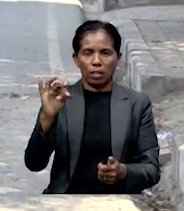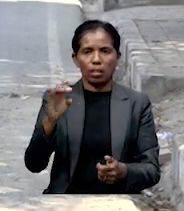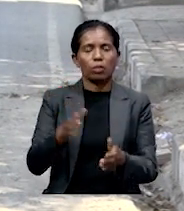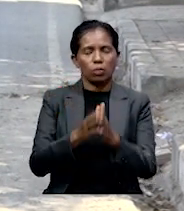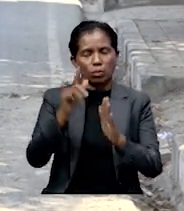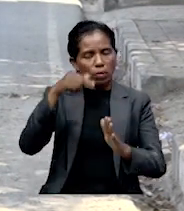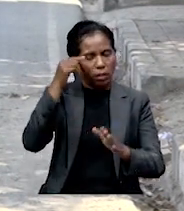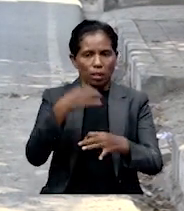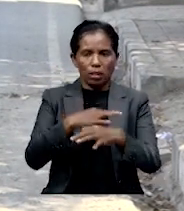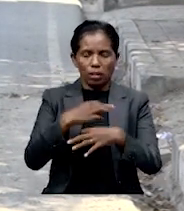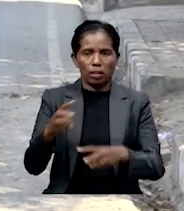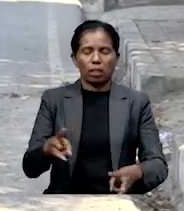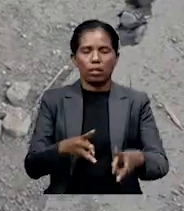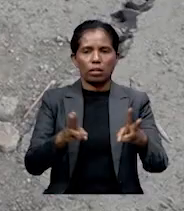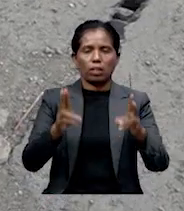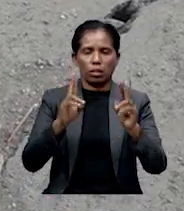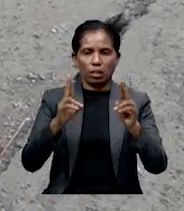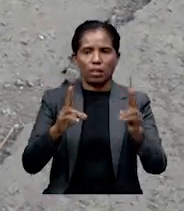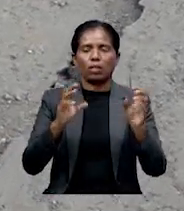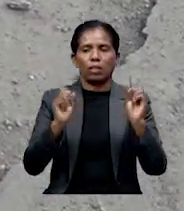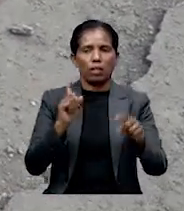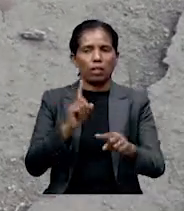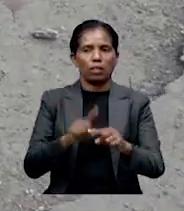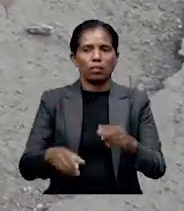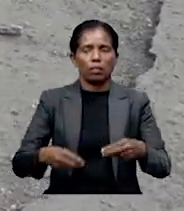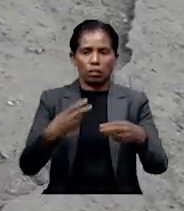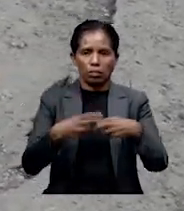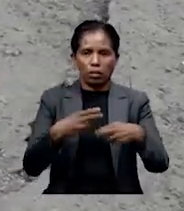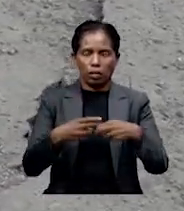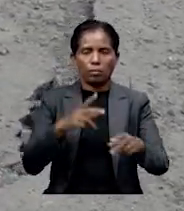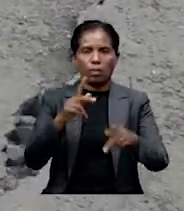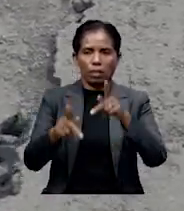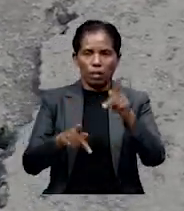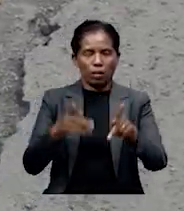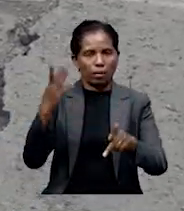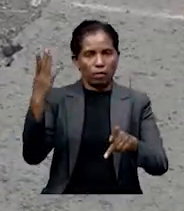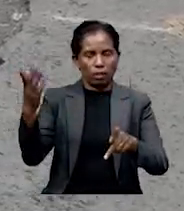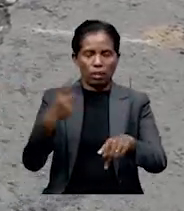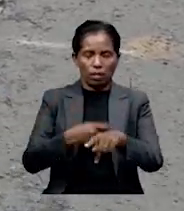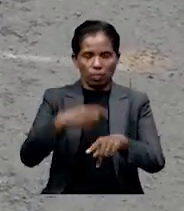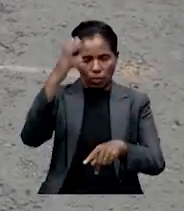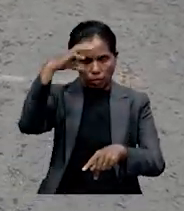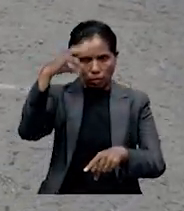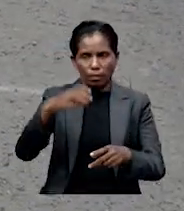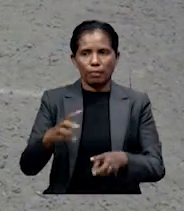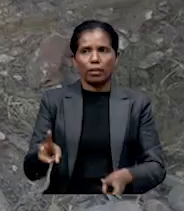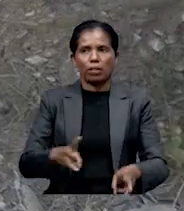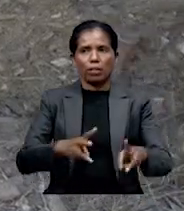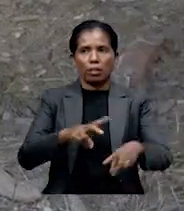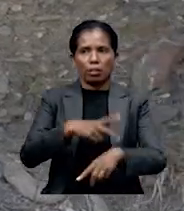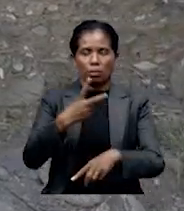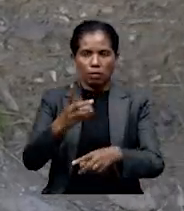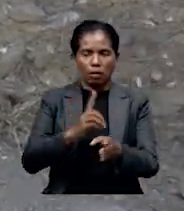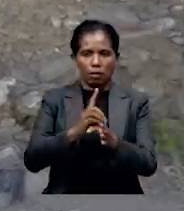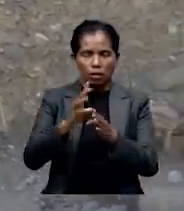dia estrada refer ho urgente, nune la bela foi impacto ba comunidade iha tempo udang. Estrada nebe monu iha